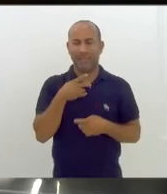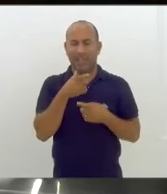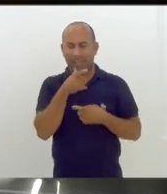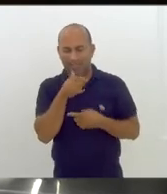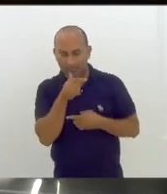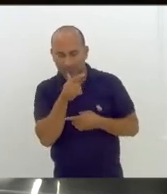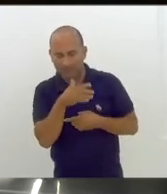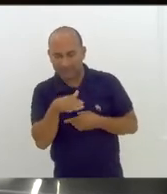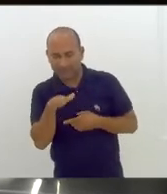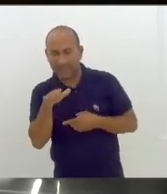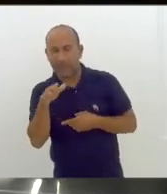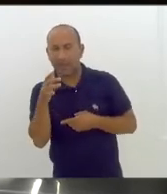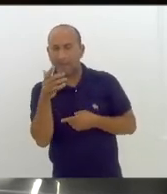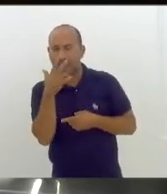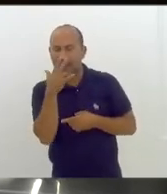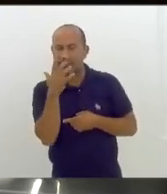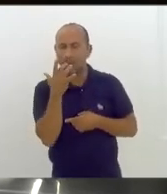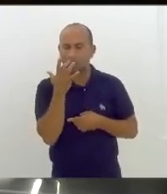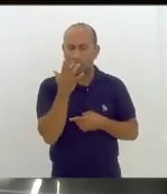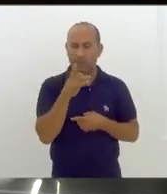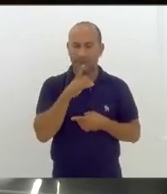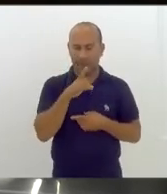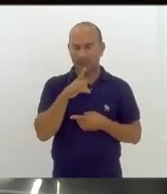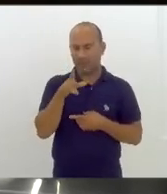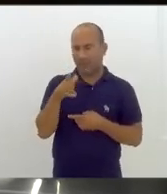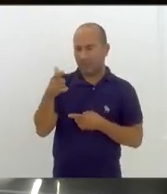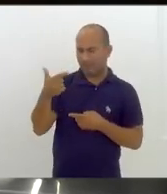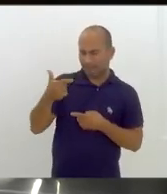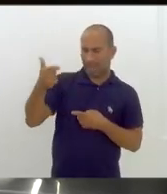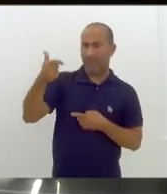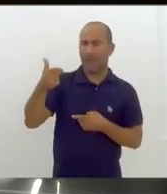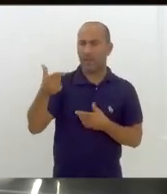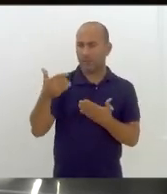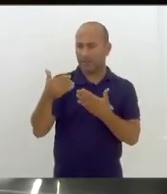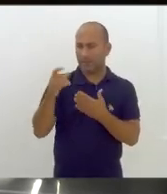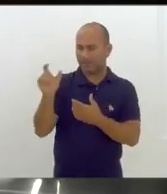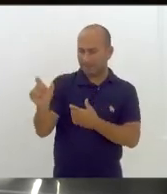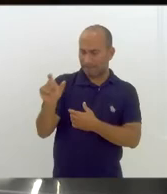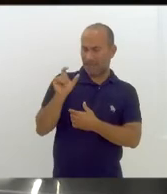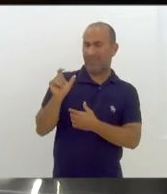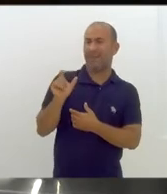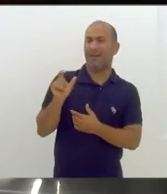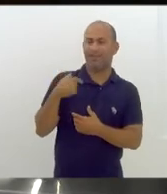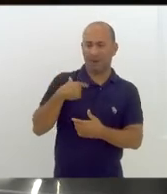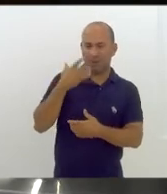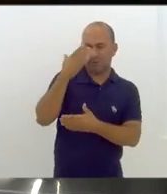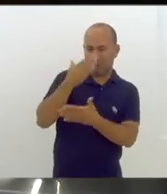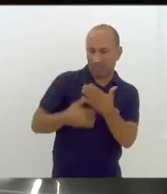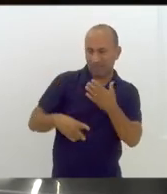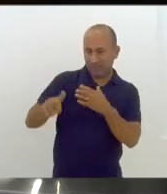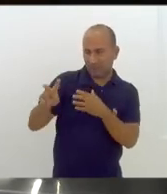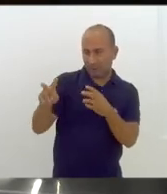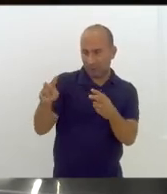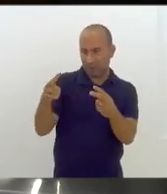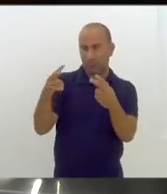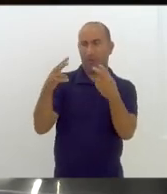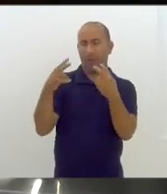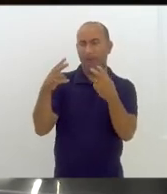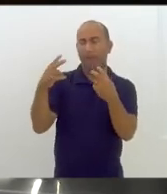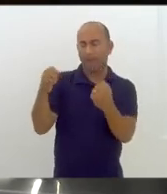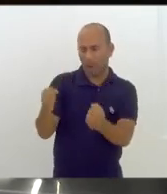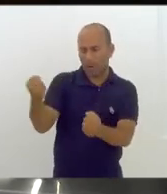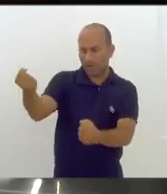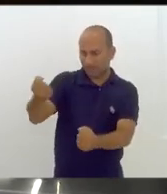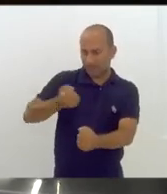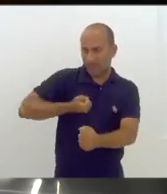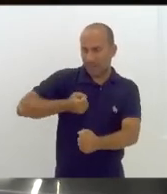escavadas no meu quintal. Você pode atirar em mim com as suas palavras. Você pode me cortar com seus olhos. Você pode me matar com